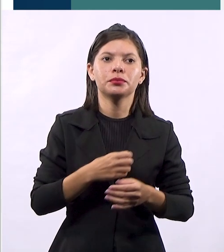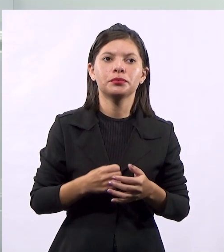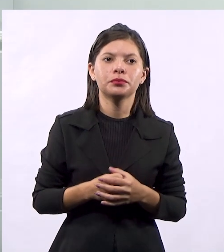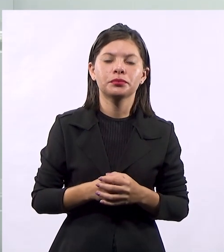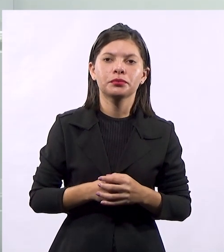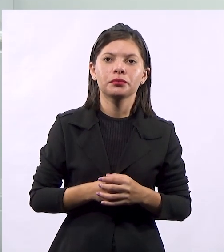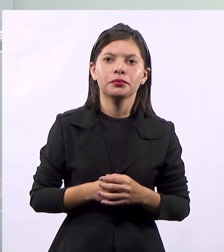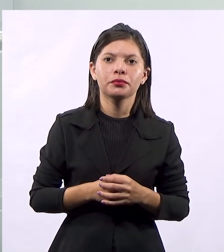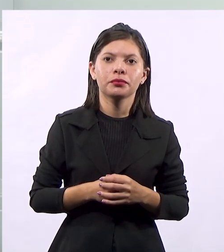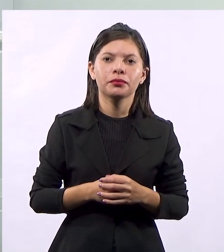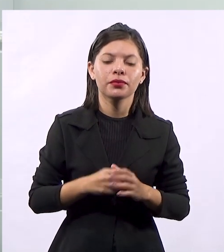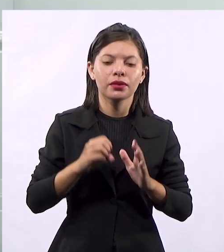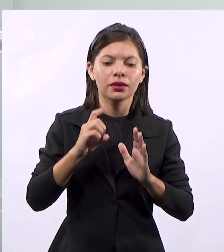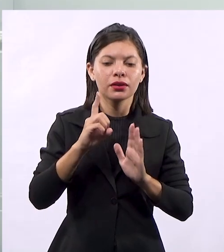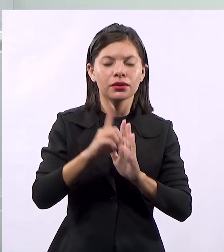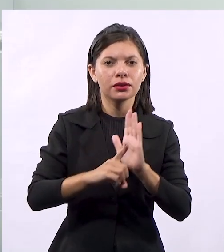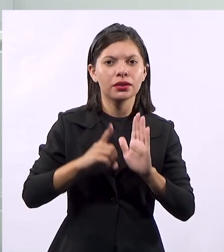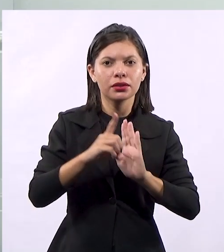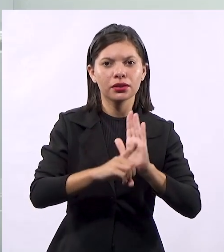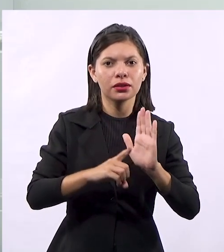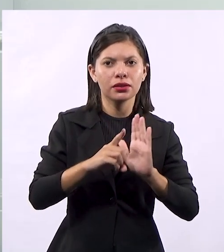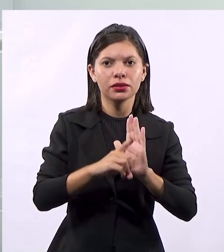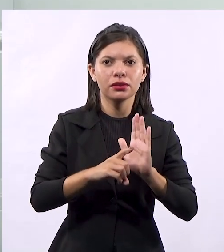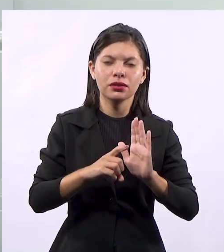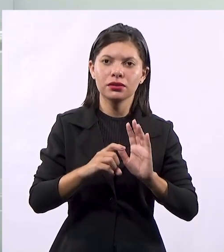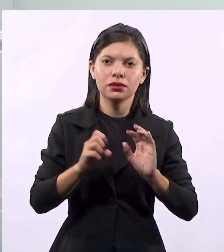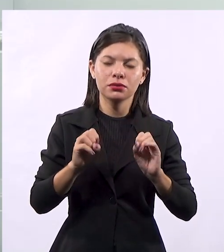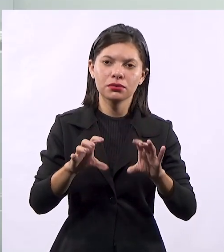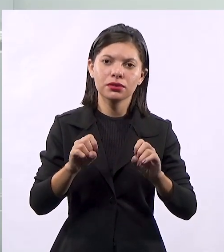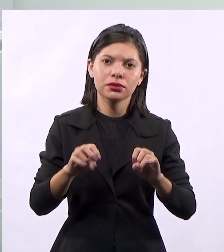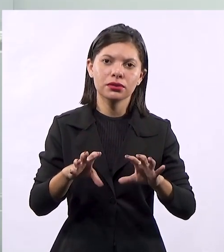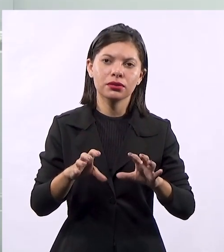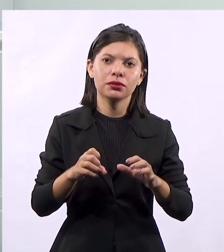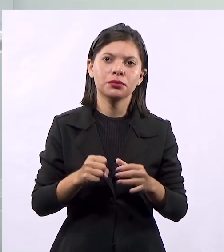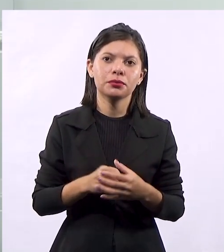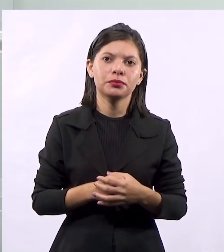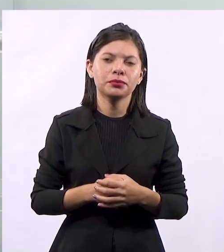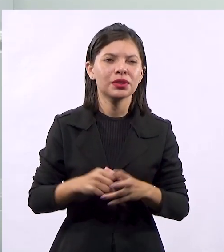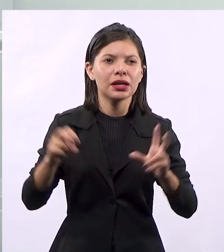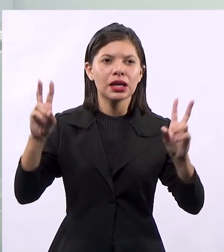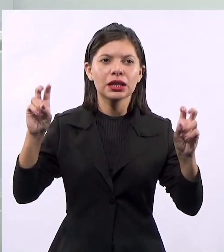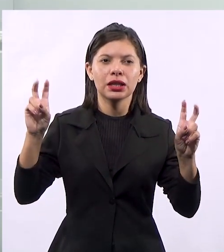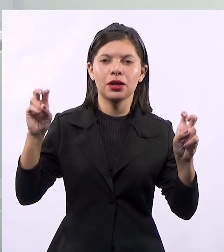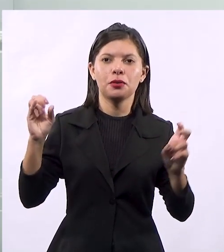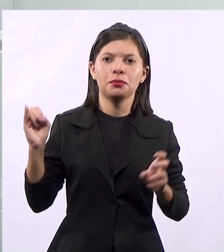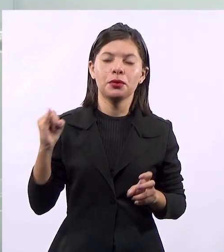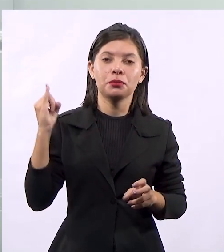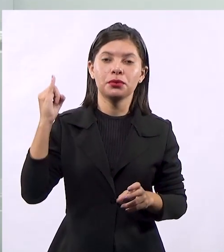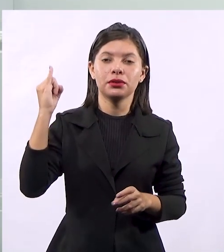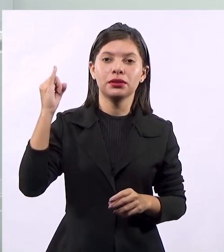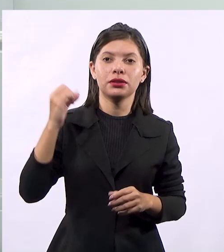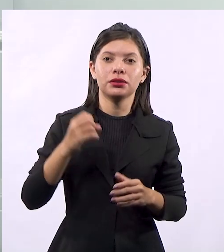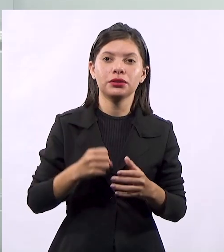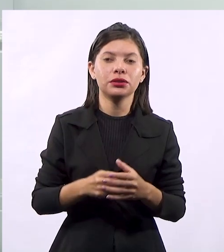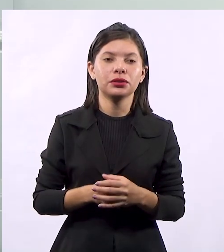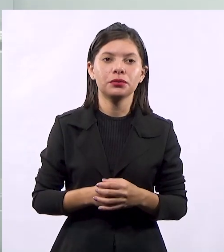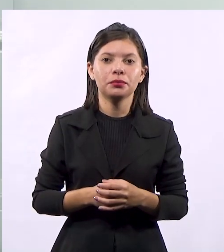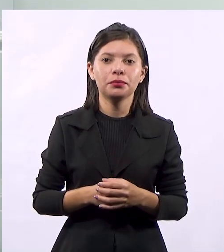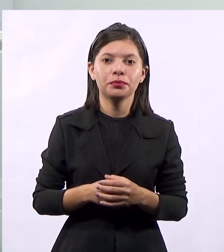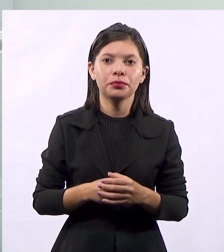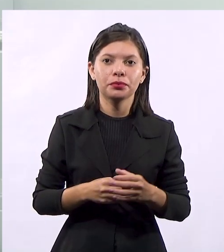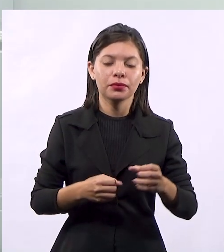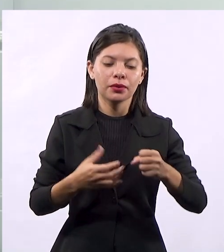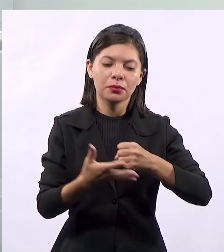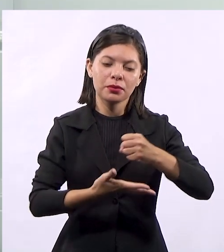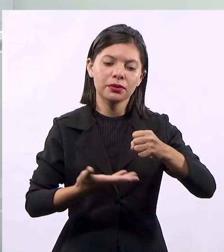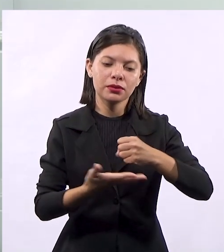para a educação básica são as DCNs, as diretrizes curriculares para o ensino médio, as